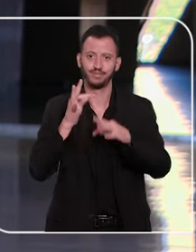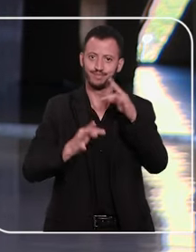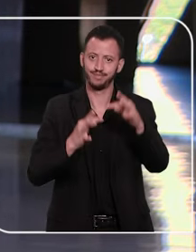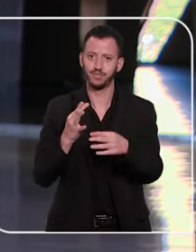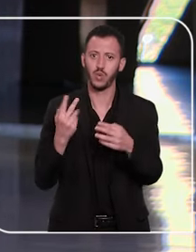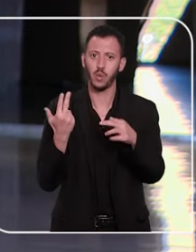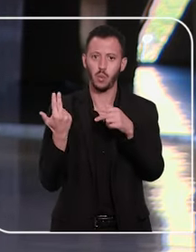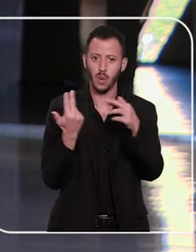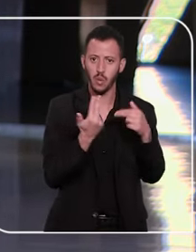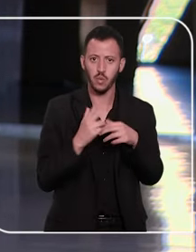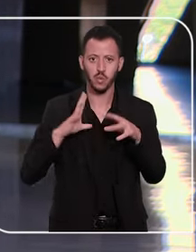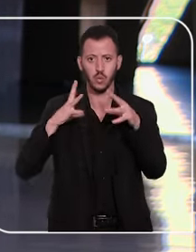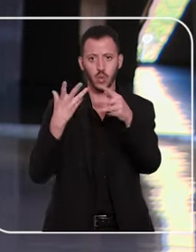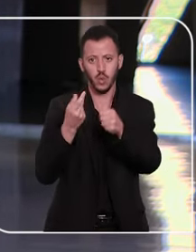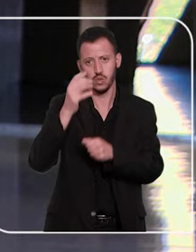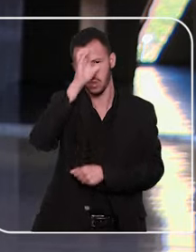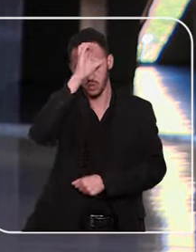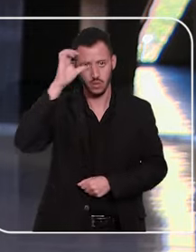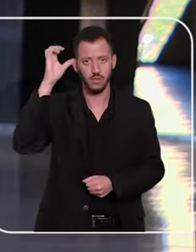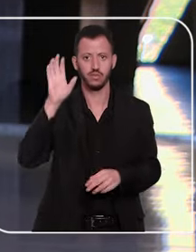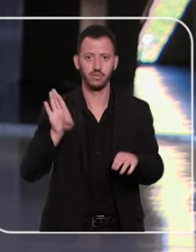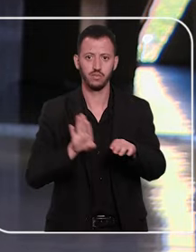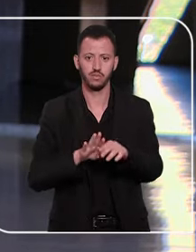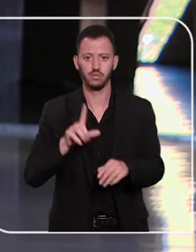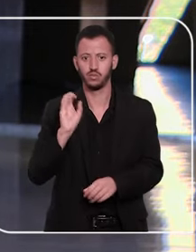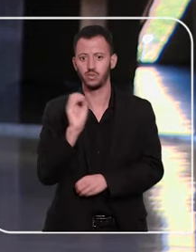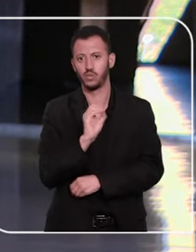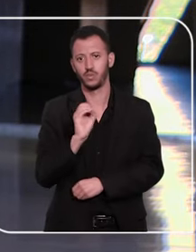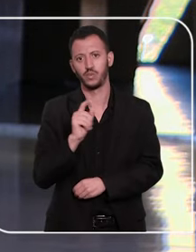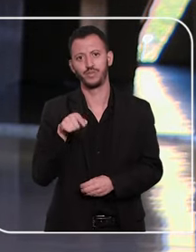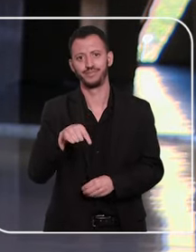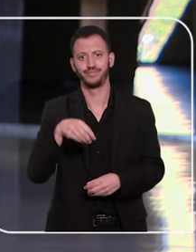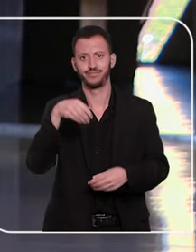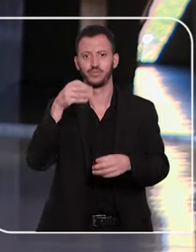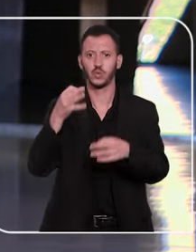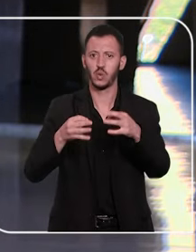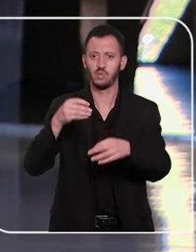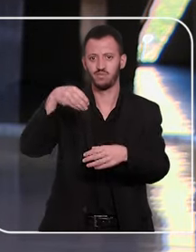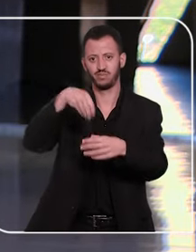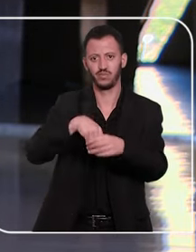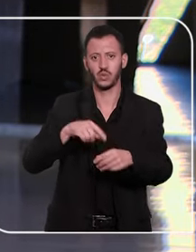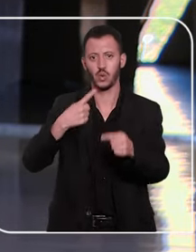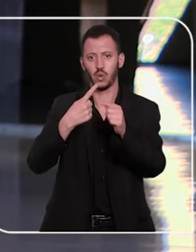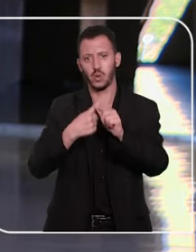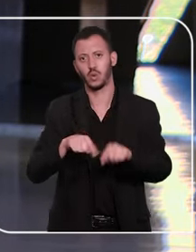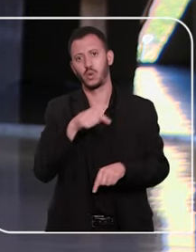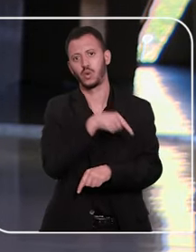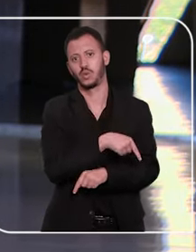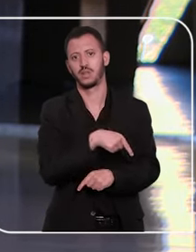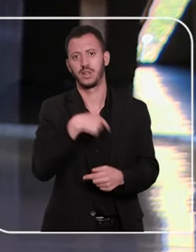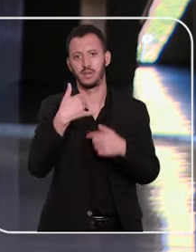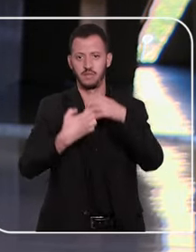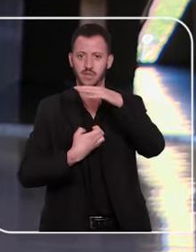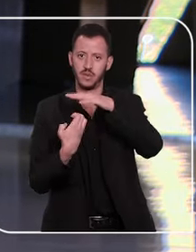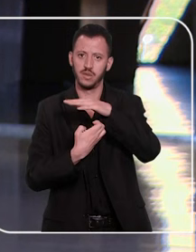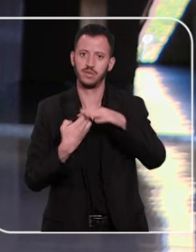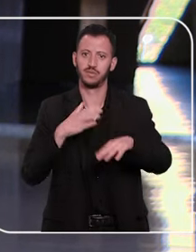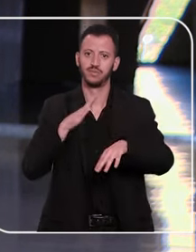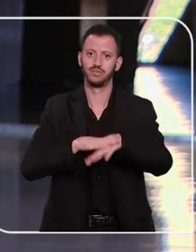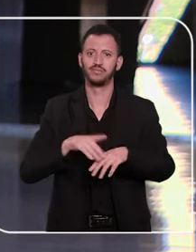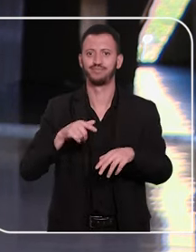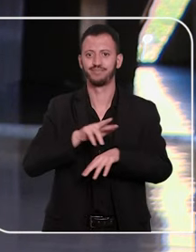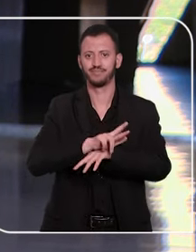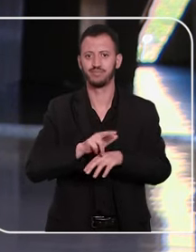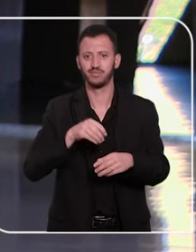assegurar tratamento igualitário a todos os consumidores inclusive aos que não usaram ação contra a concessionária foi